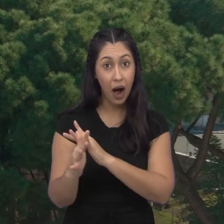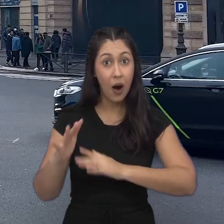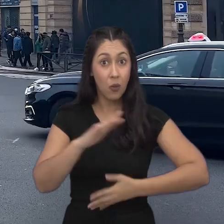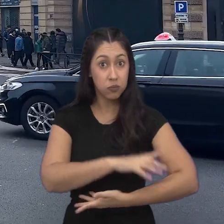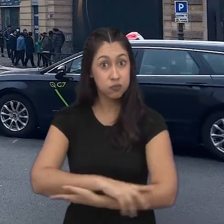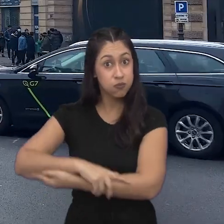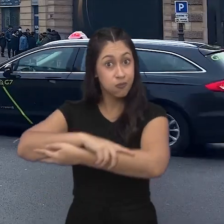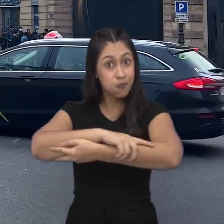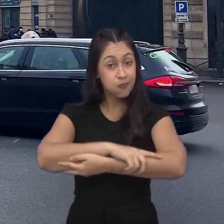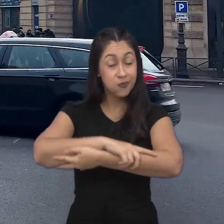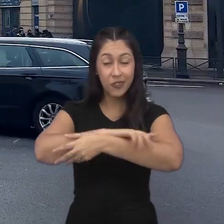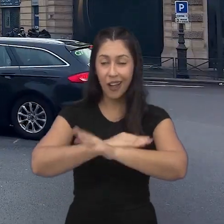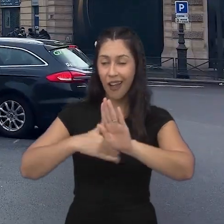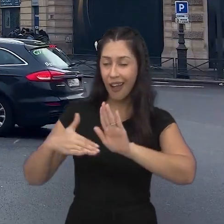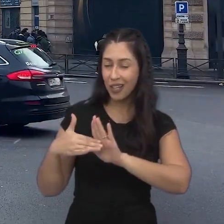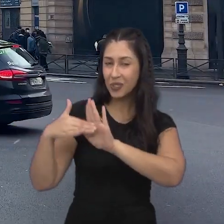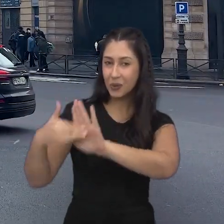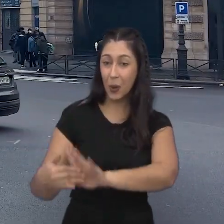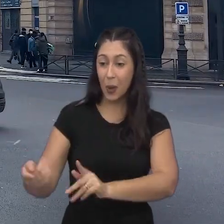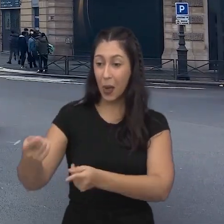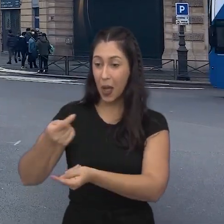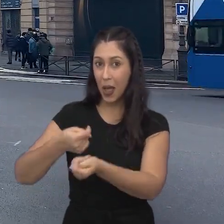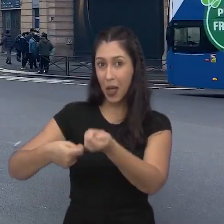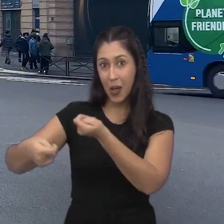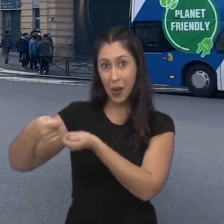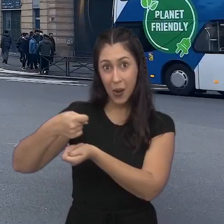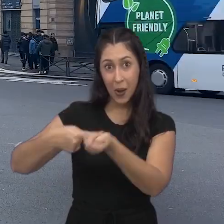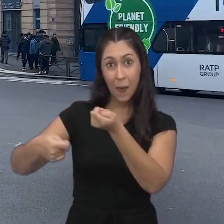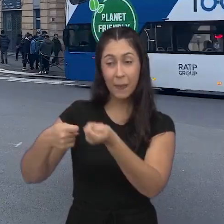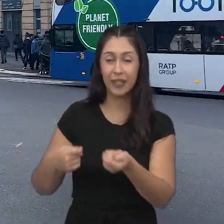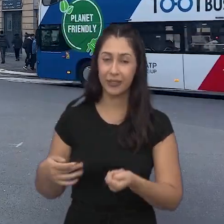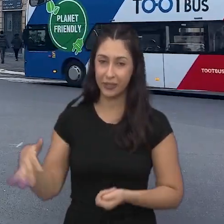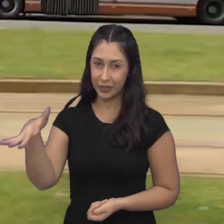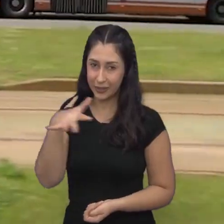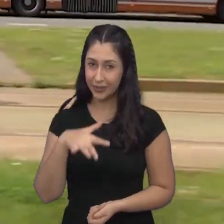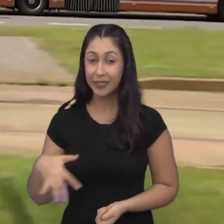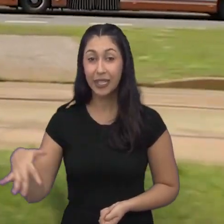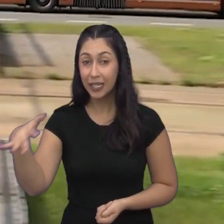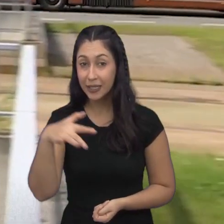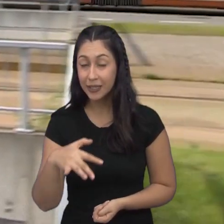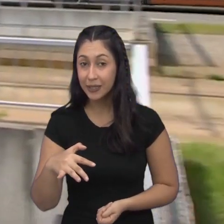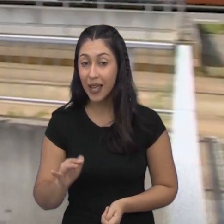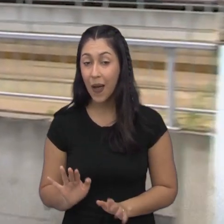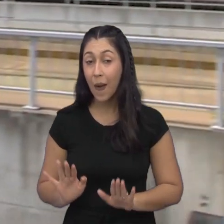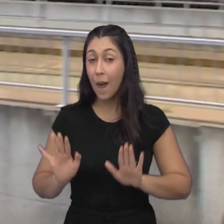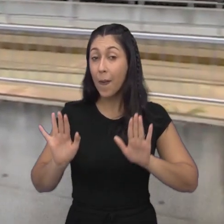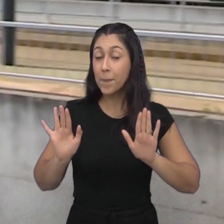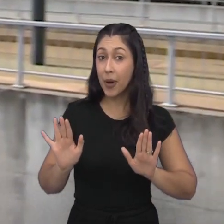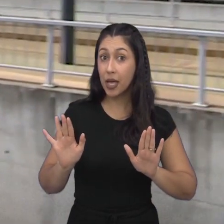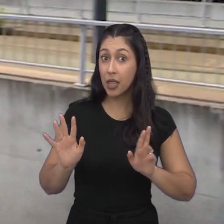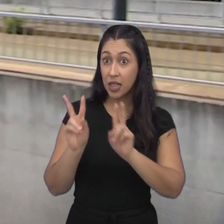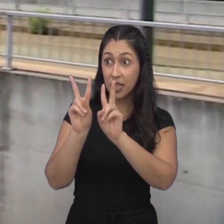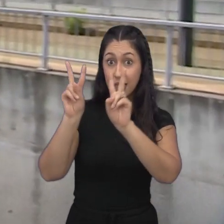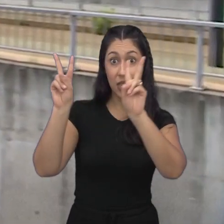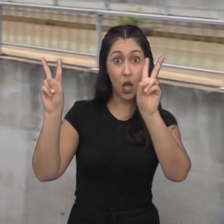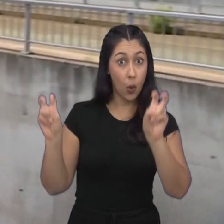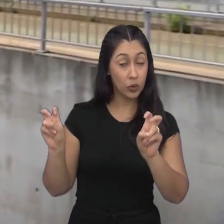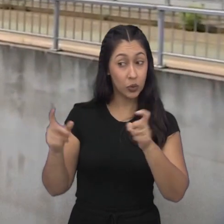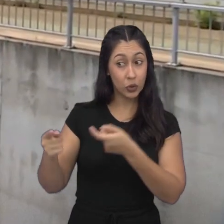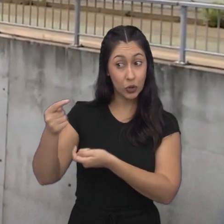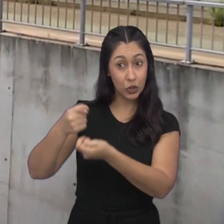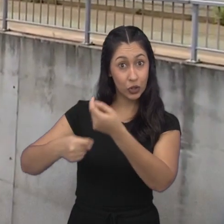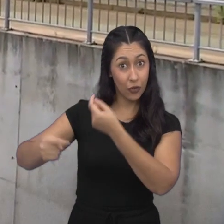para auxiliar e amparar a economia das nações integrantes. Já para assuntos que não são